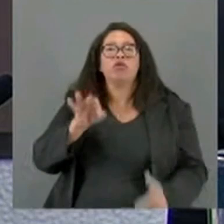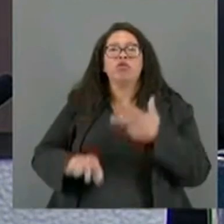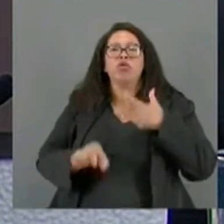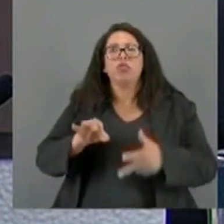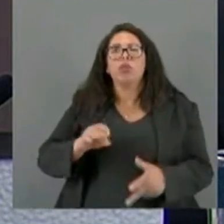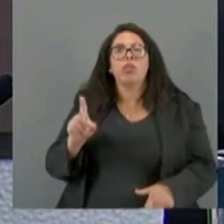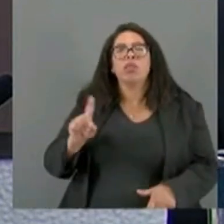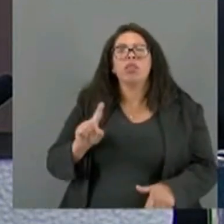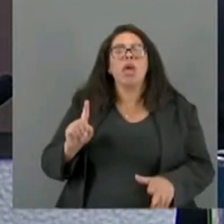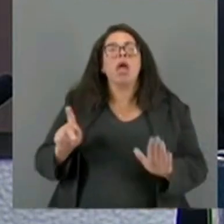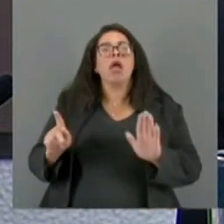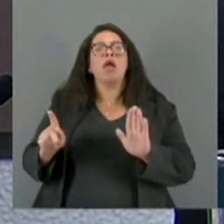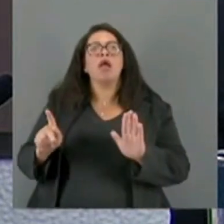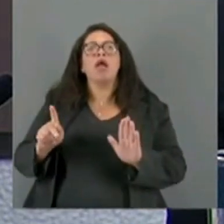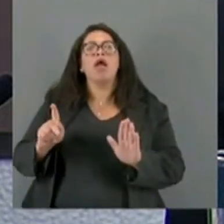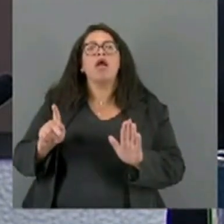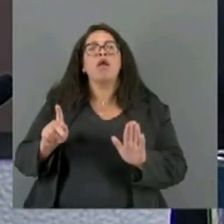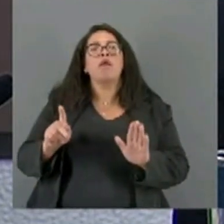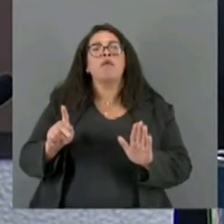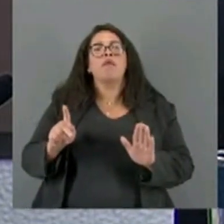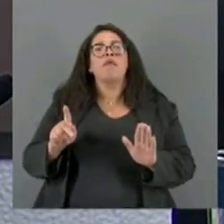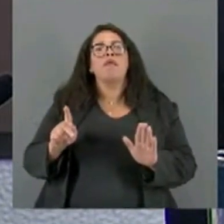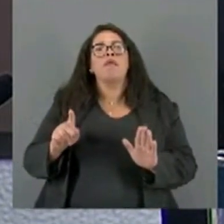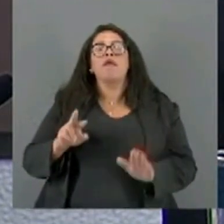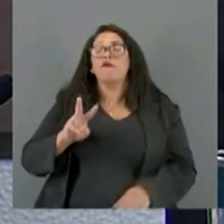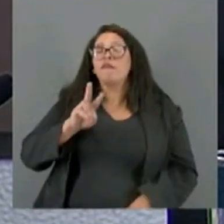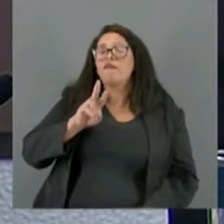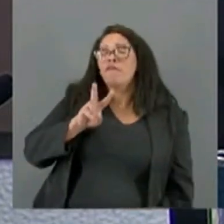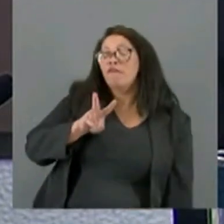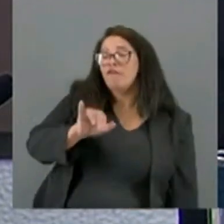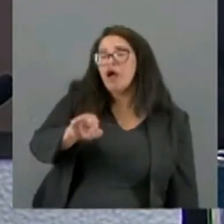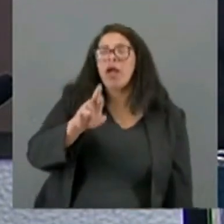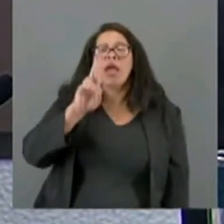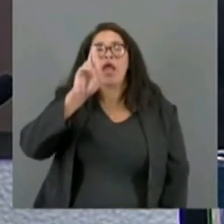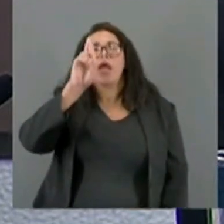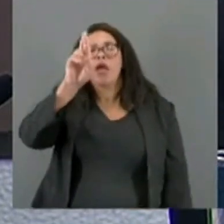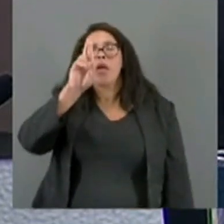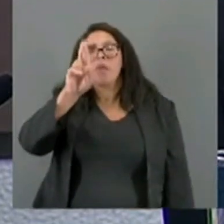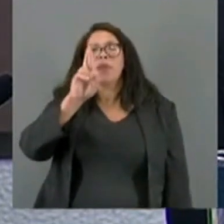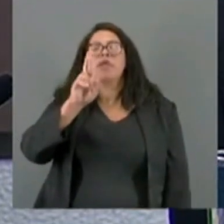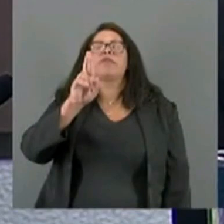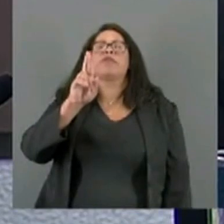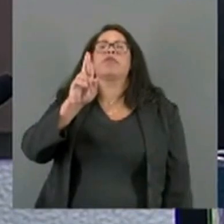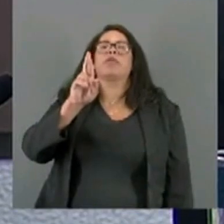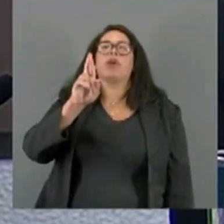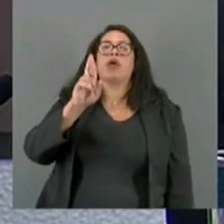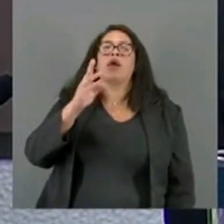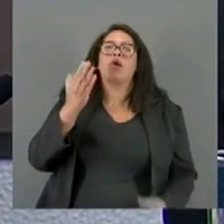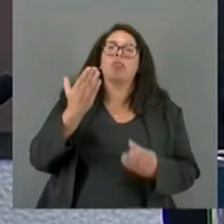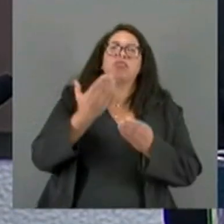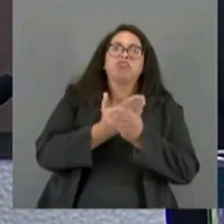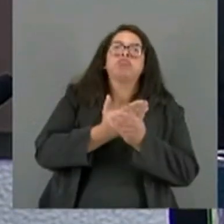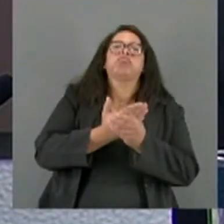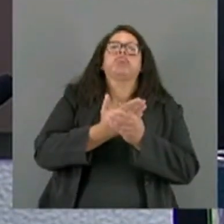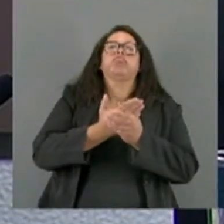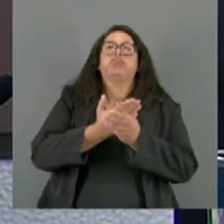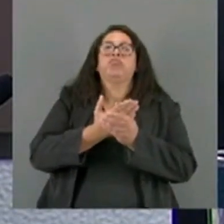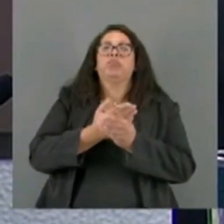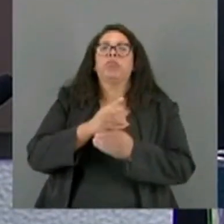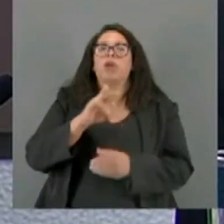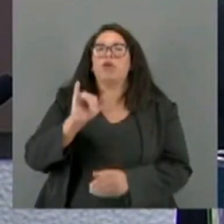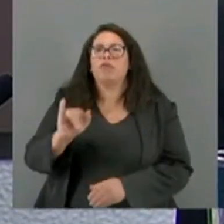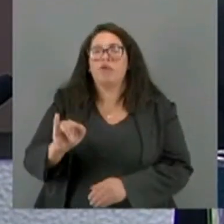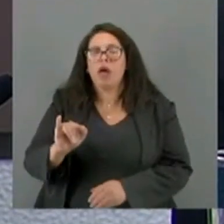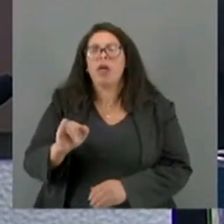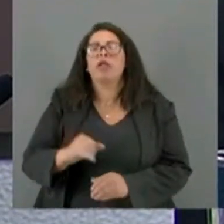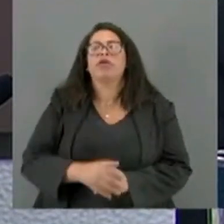é parte. A Polícia Judiciária vai representar uma temporária, um mandado de busca e apreensão, uma condição